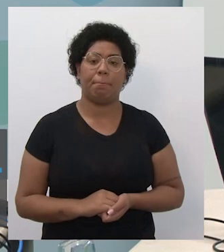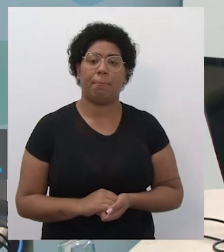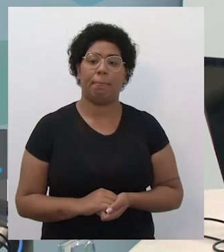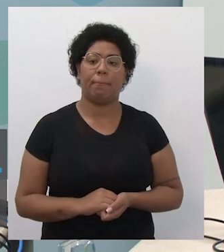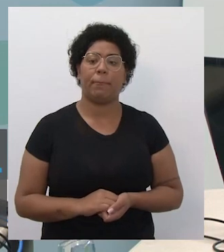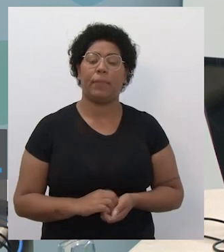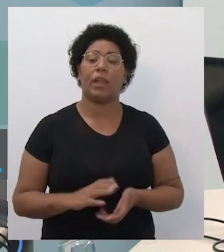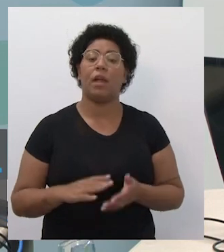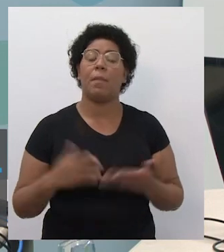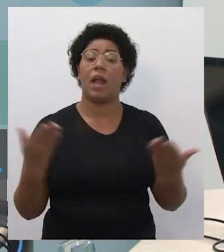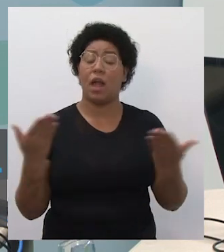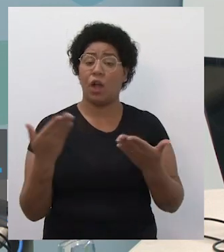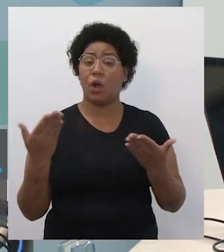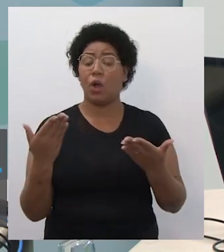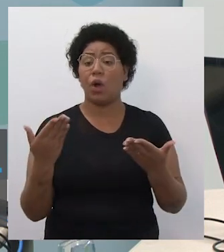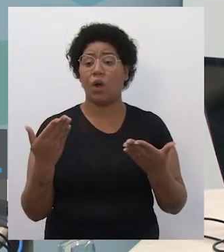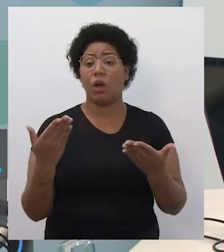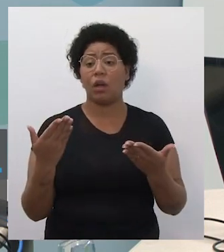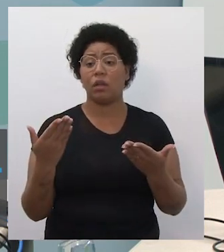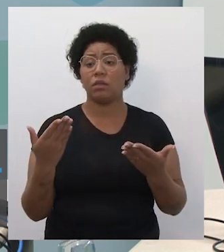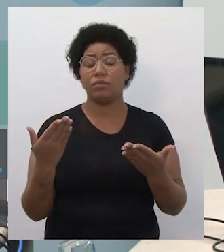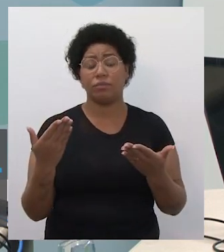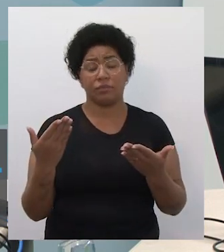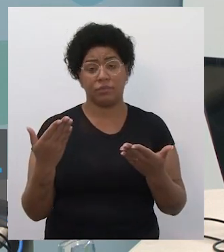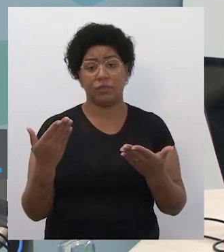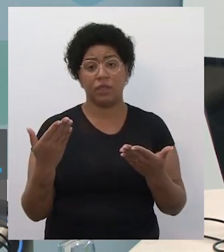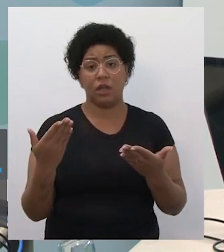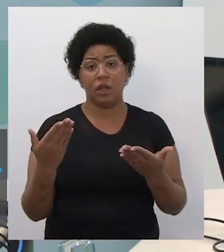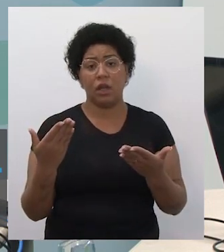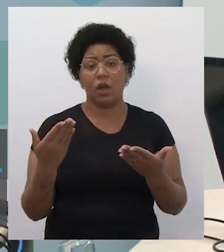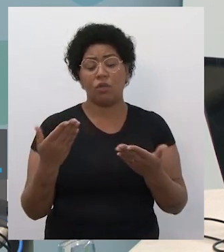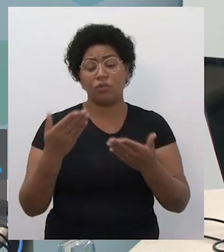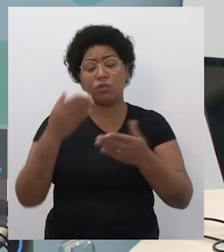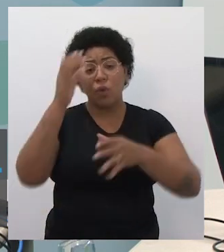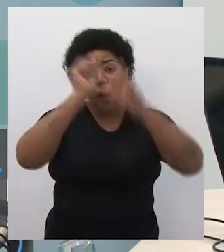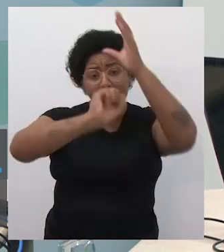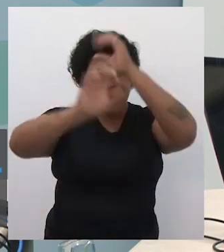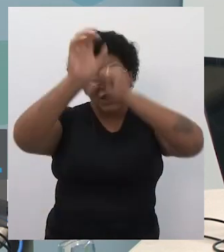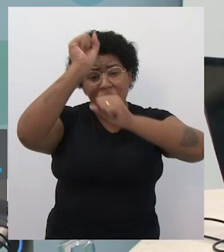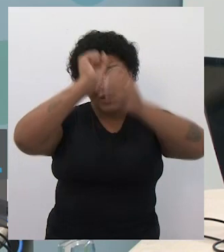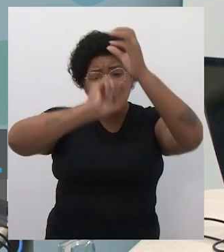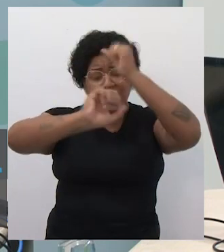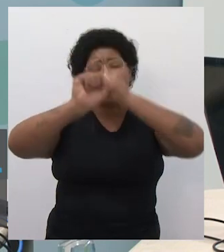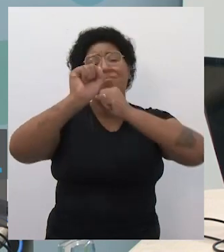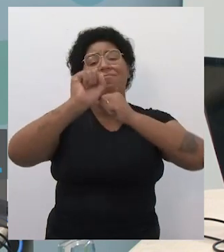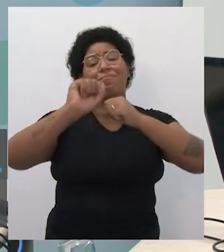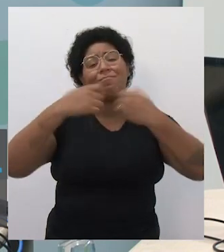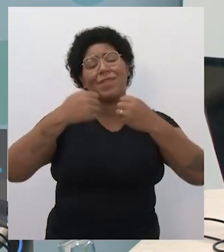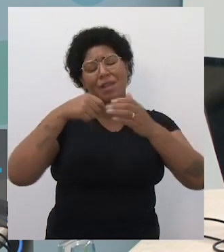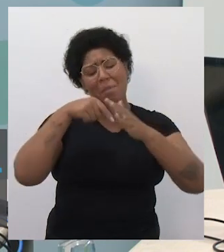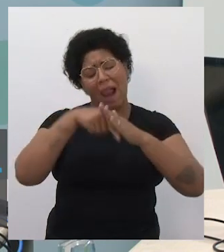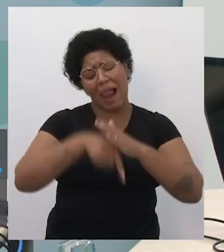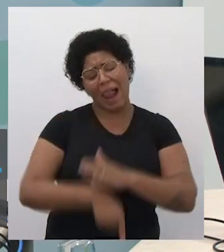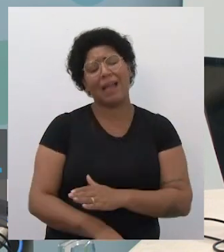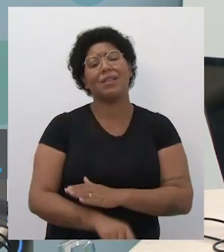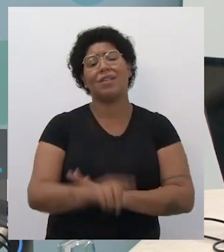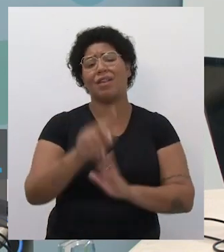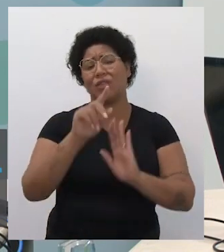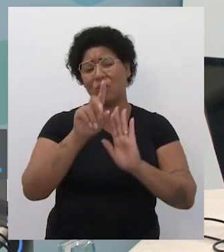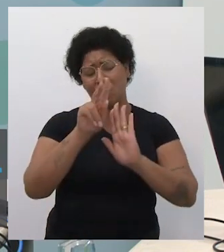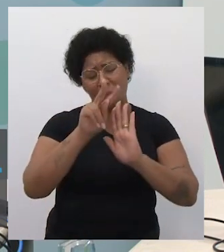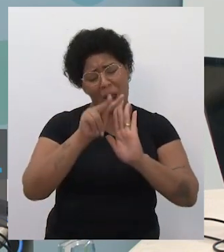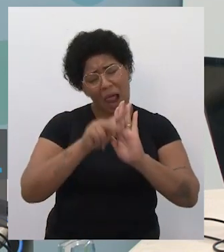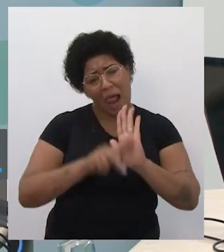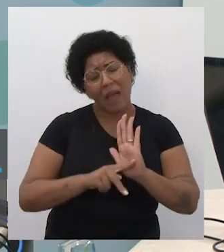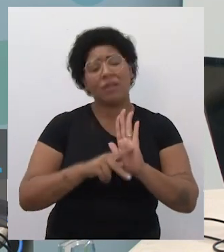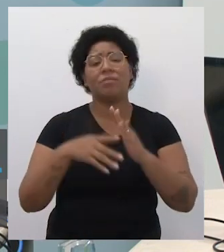um momento como esse, onde as aprendizagens estão tão defasadas, onde se precisa recuperar tanto conteúdo, tá certo? E aí